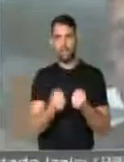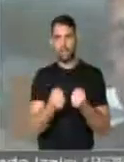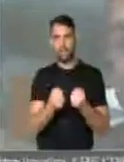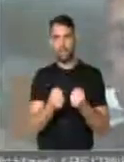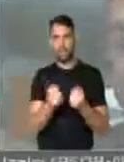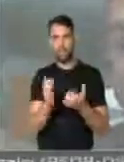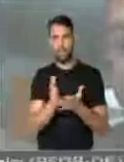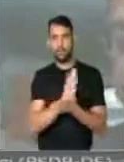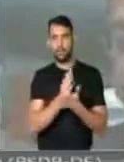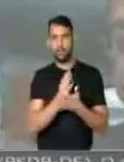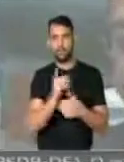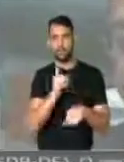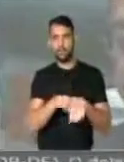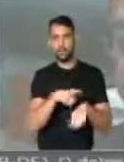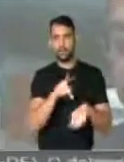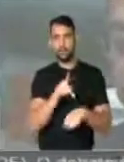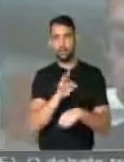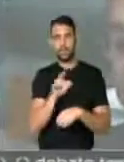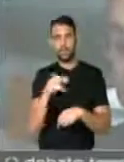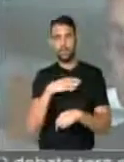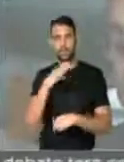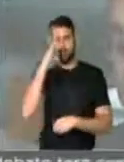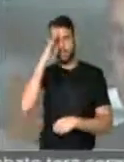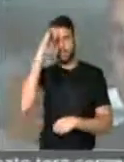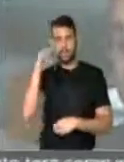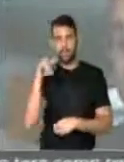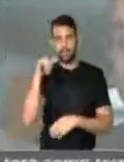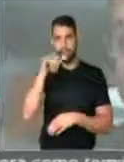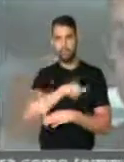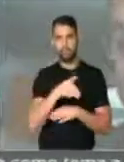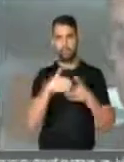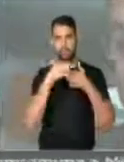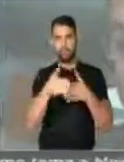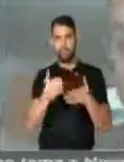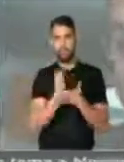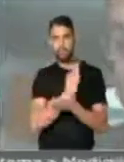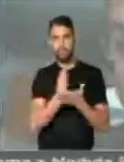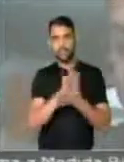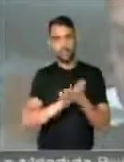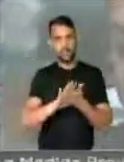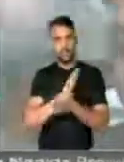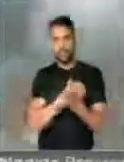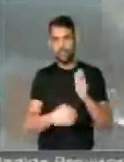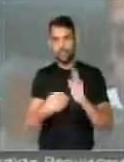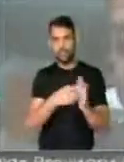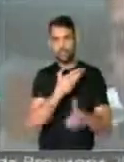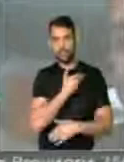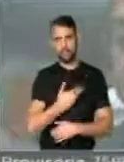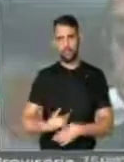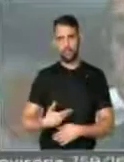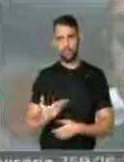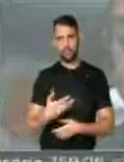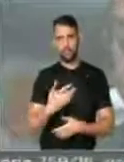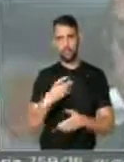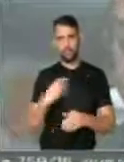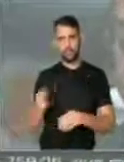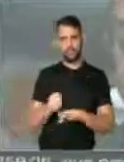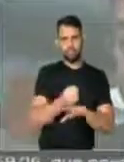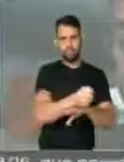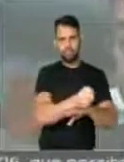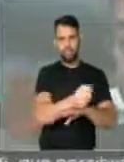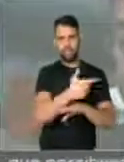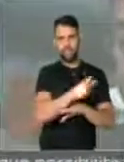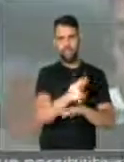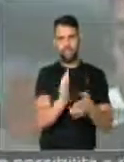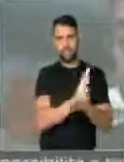aceitar os temporários que vêm das Forças Armadas sem concurso público para